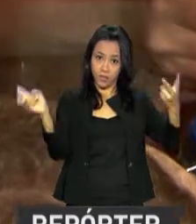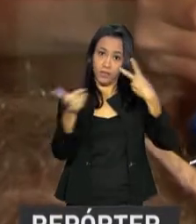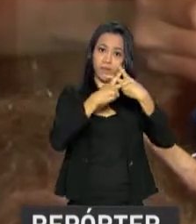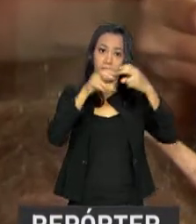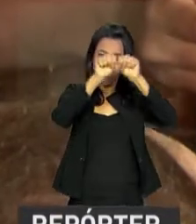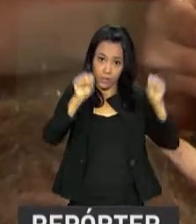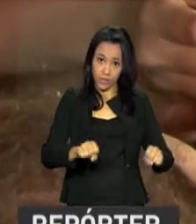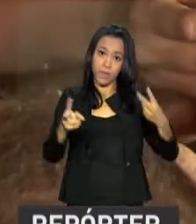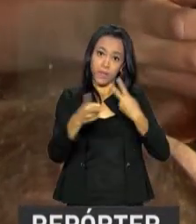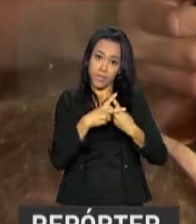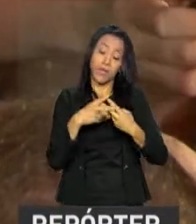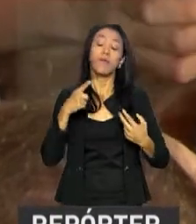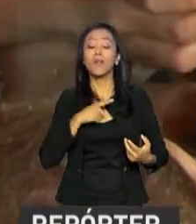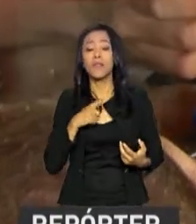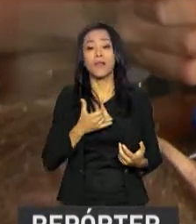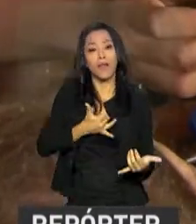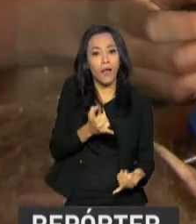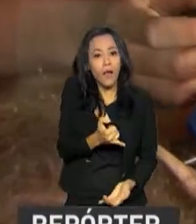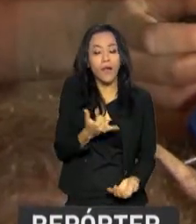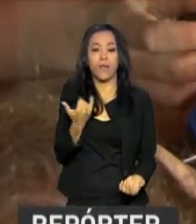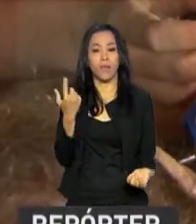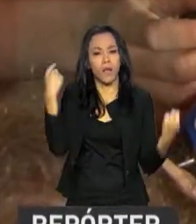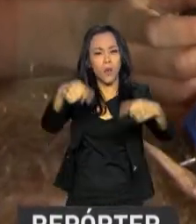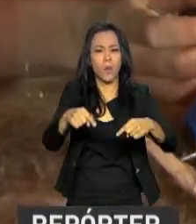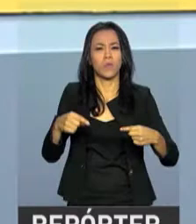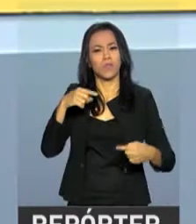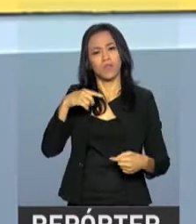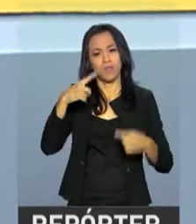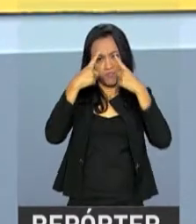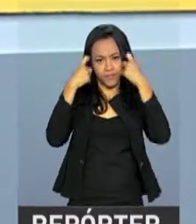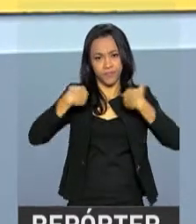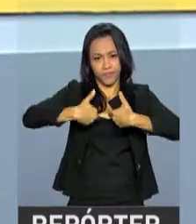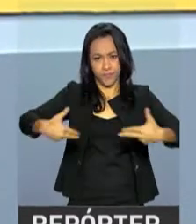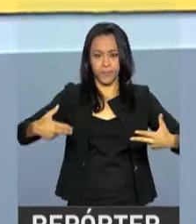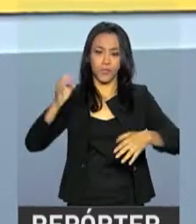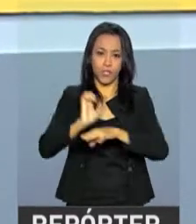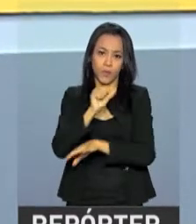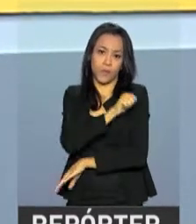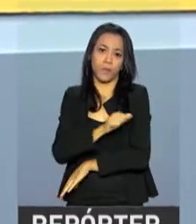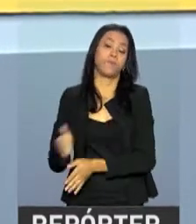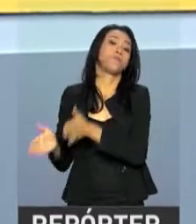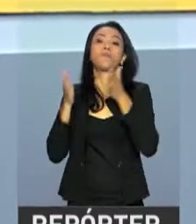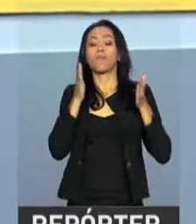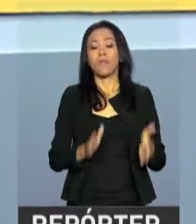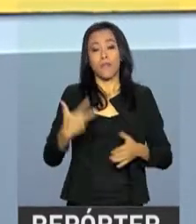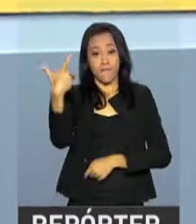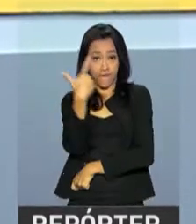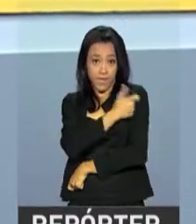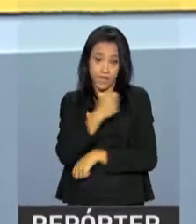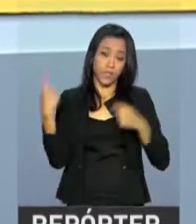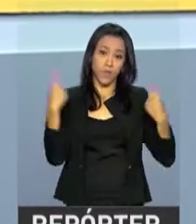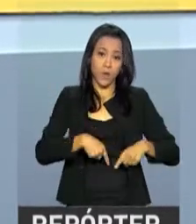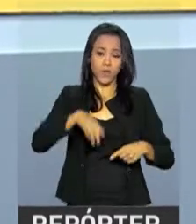reforço no seu equipamento para o combate à criminalidade no rio de janeiro a vacina de febre amarela será ampliada para